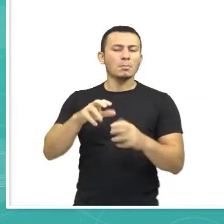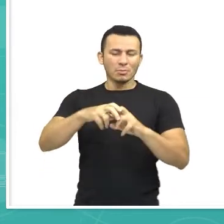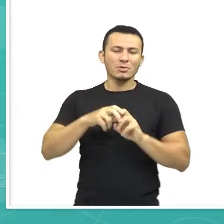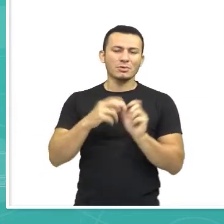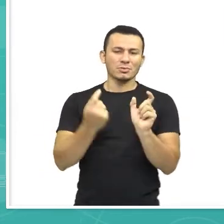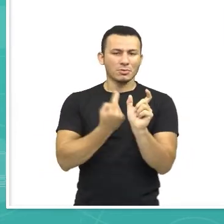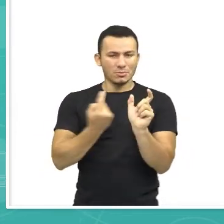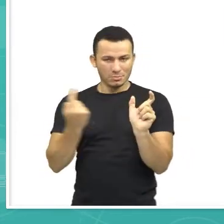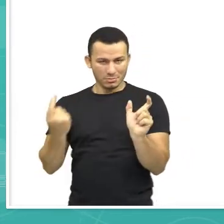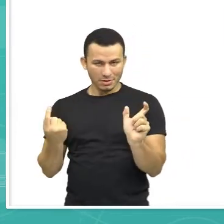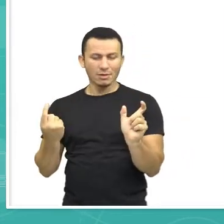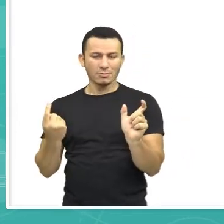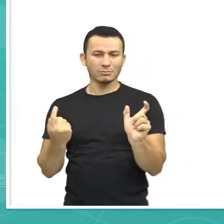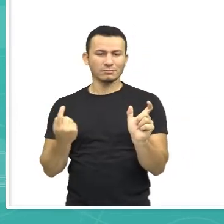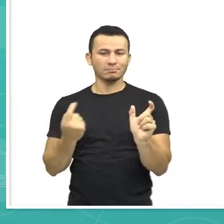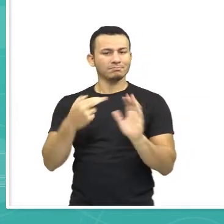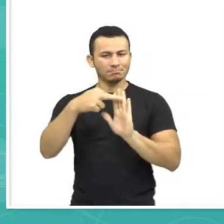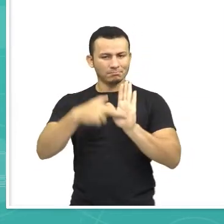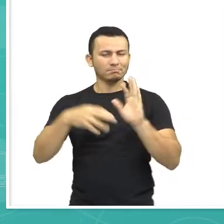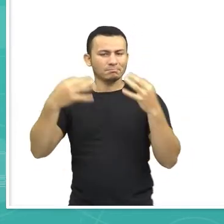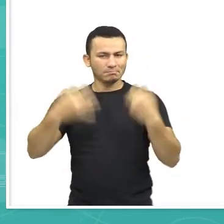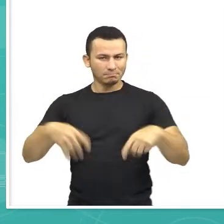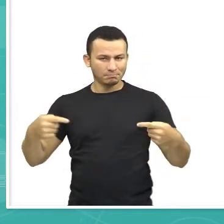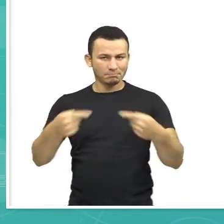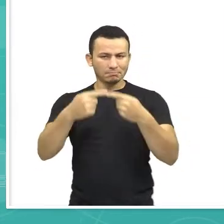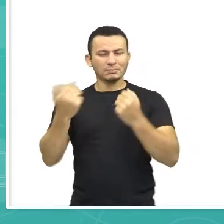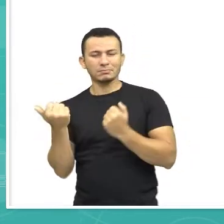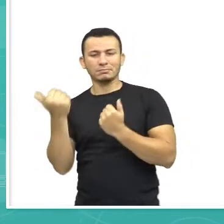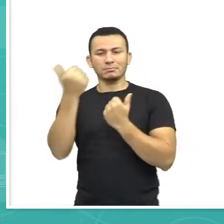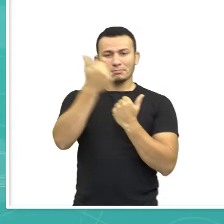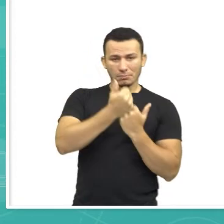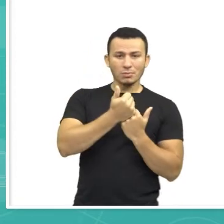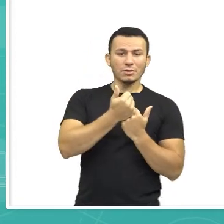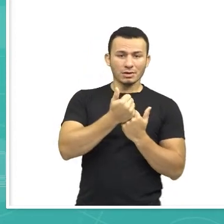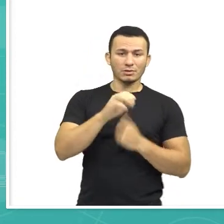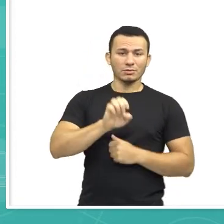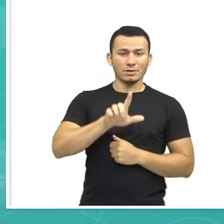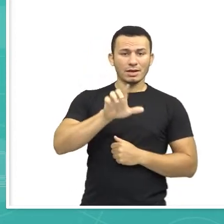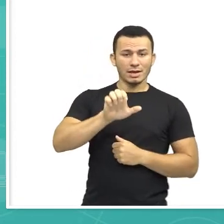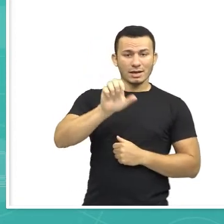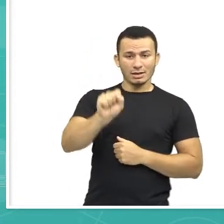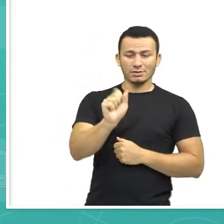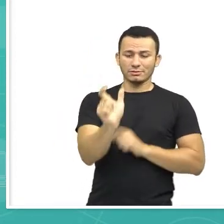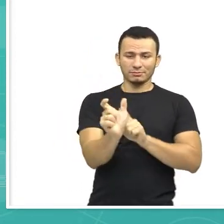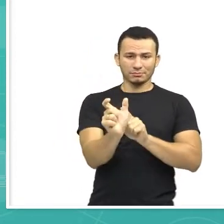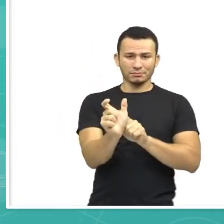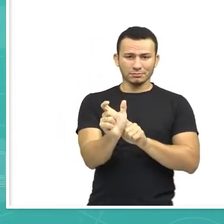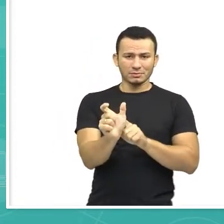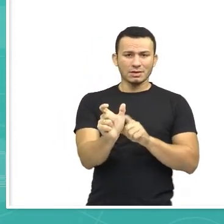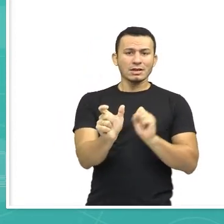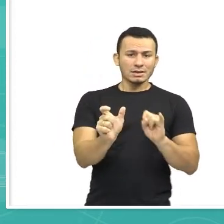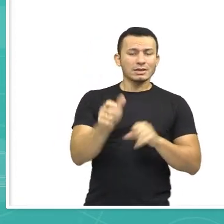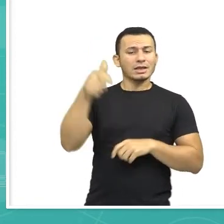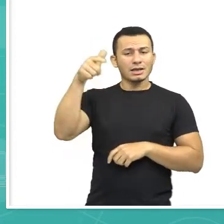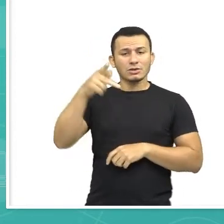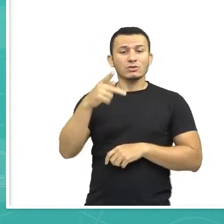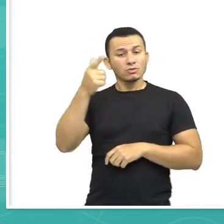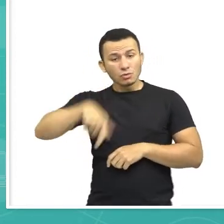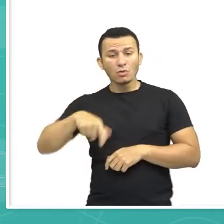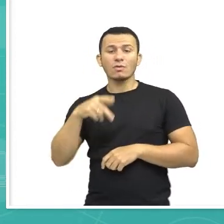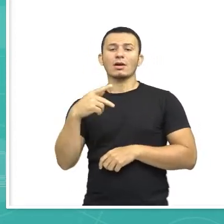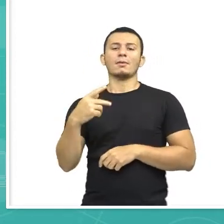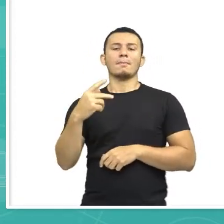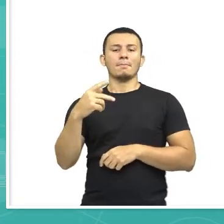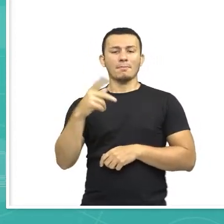tudo mal. Mas exatamente, ele está substituindo aqui, ao invés de ele repetir planetas novamente, aí ele colocou eles,